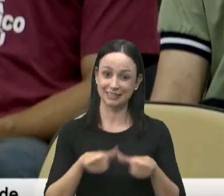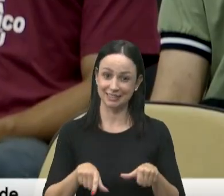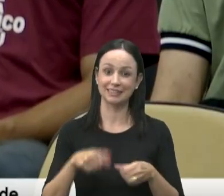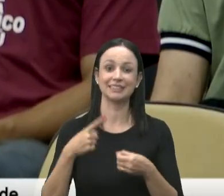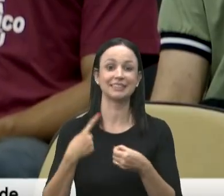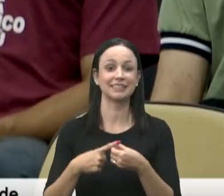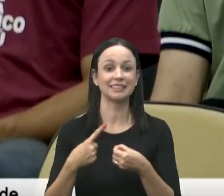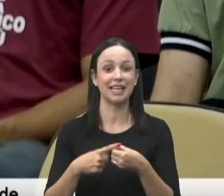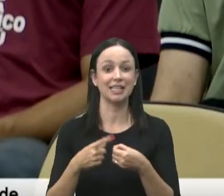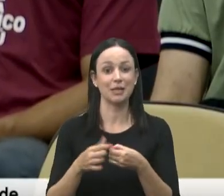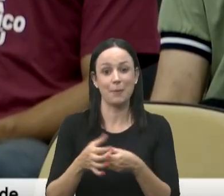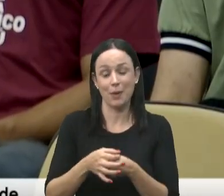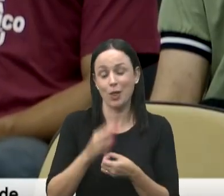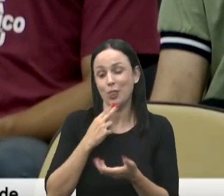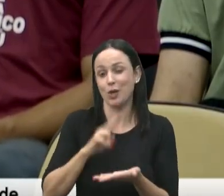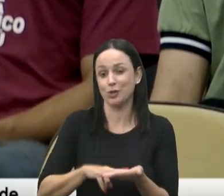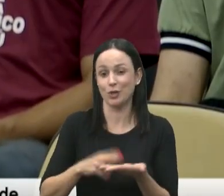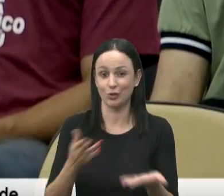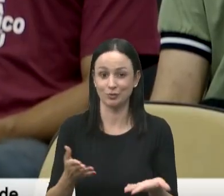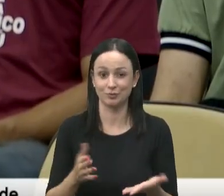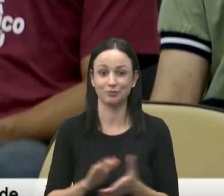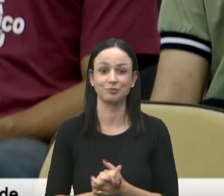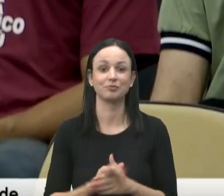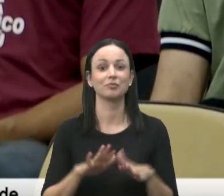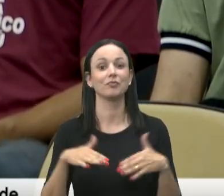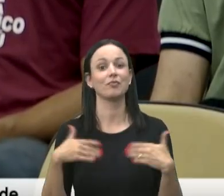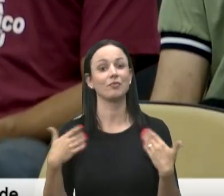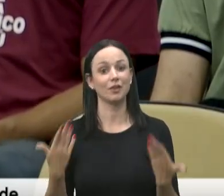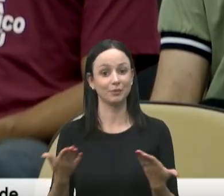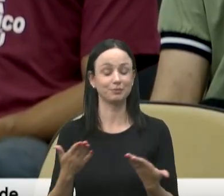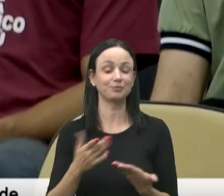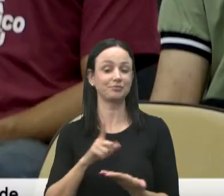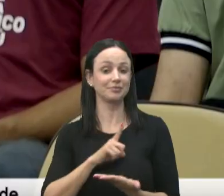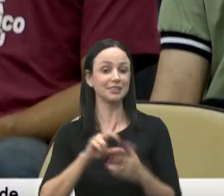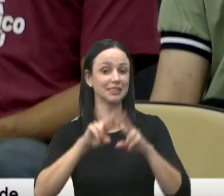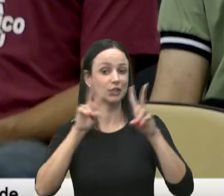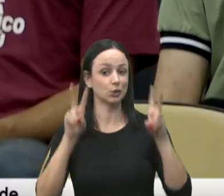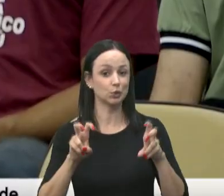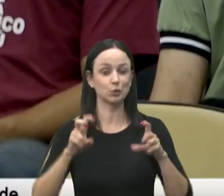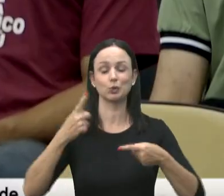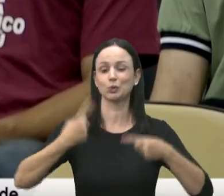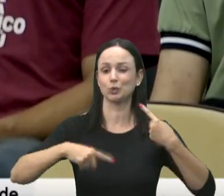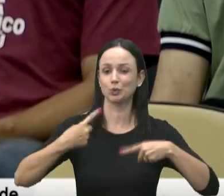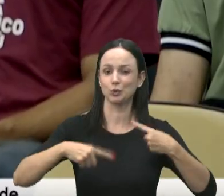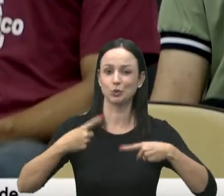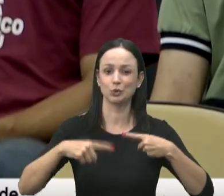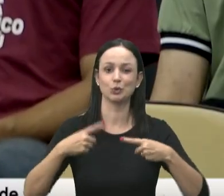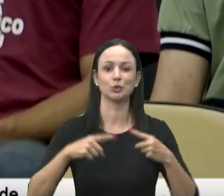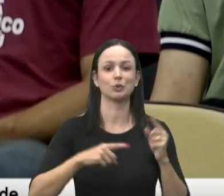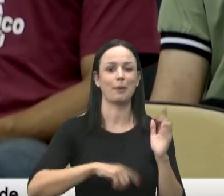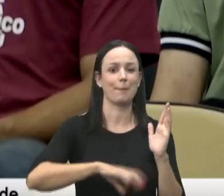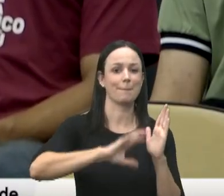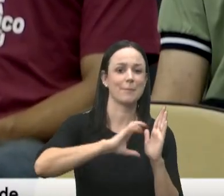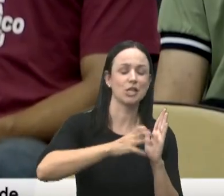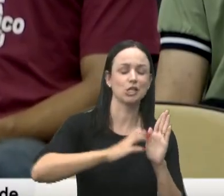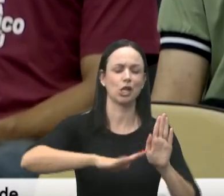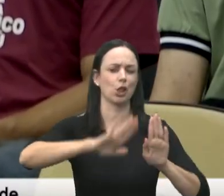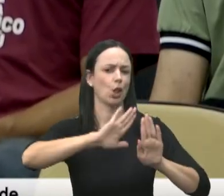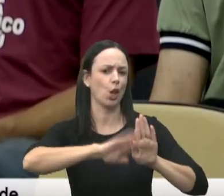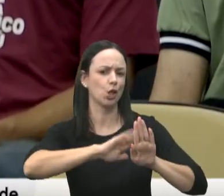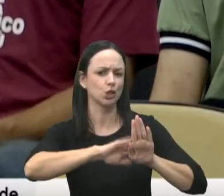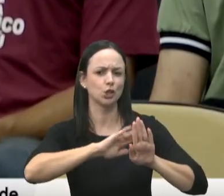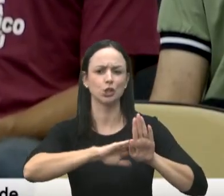tão pequena como Dois Córregos, e quando a gente entra em assuntos e discussões como partidos,